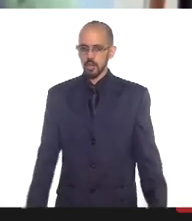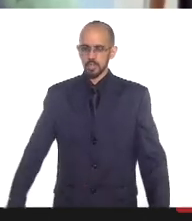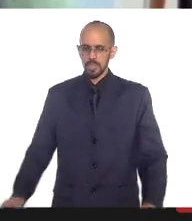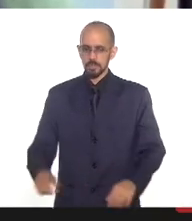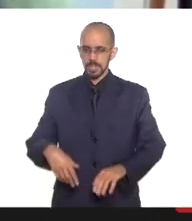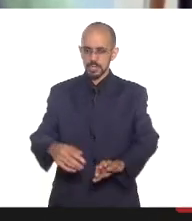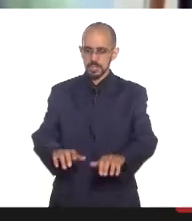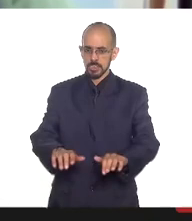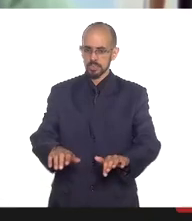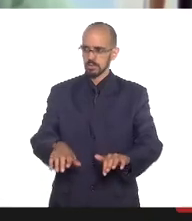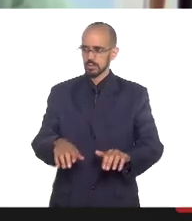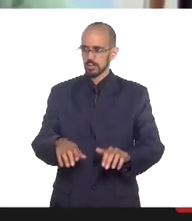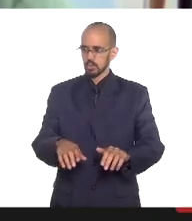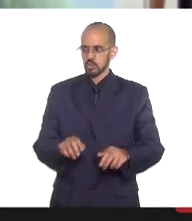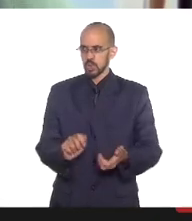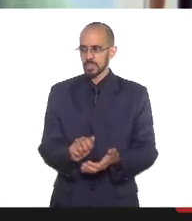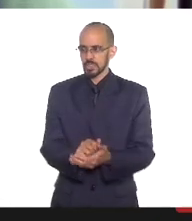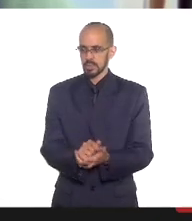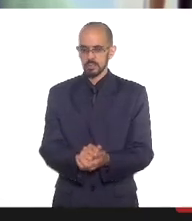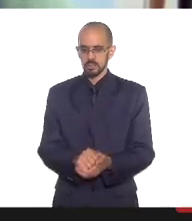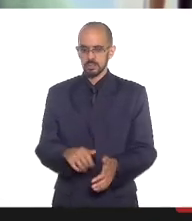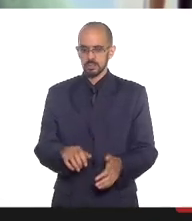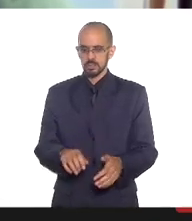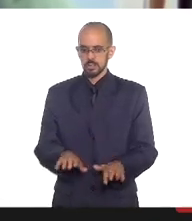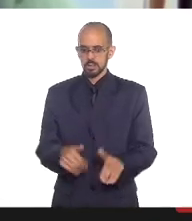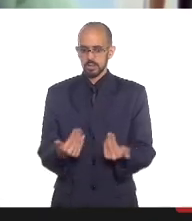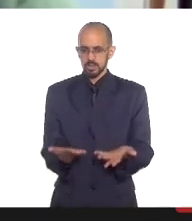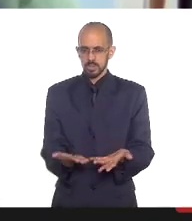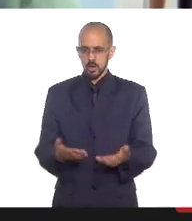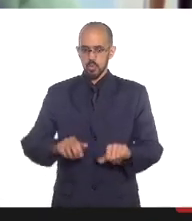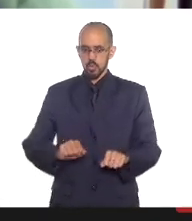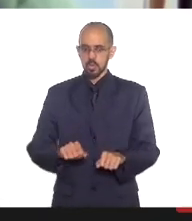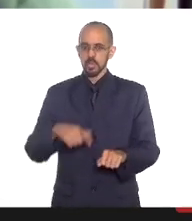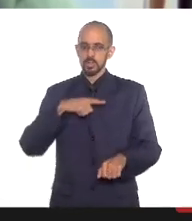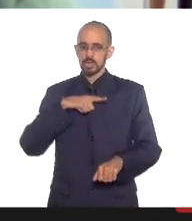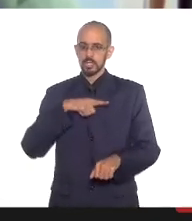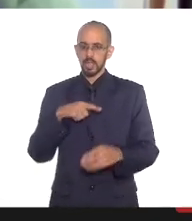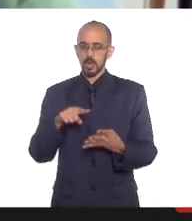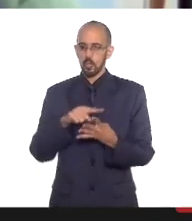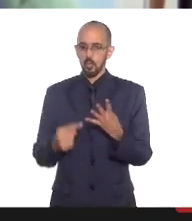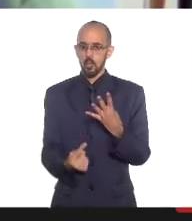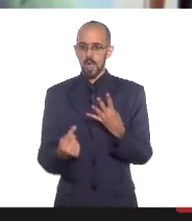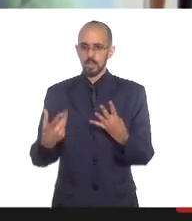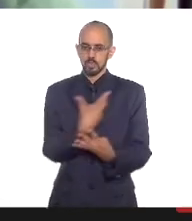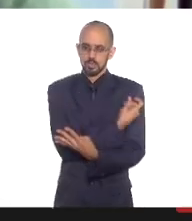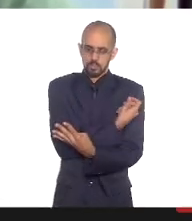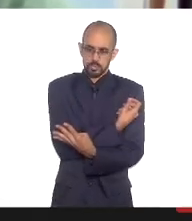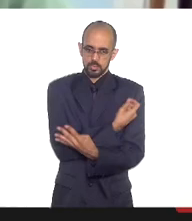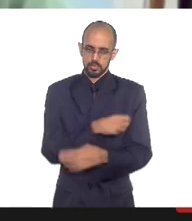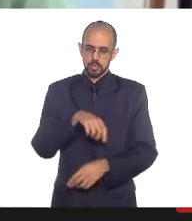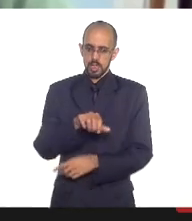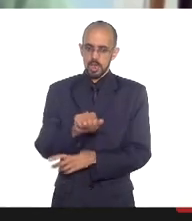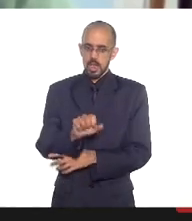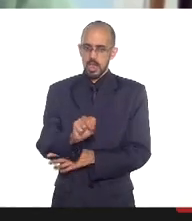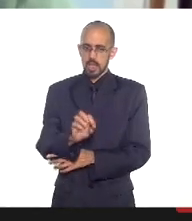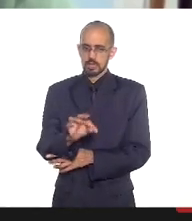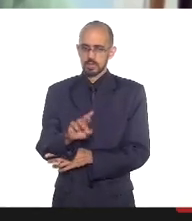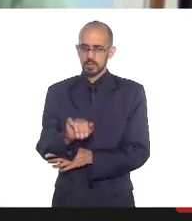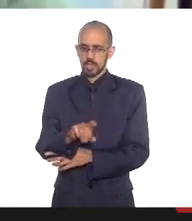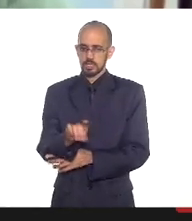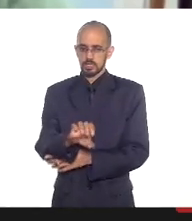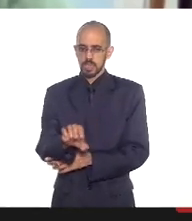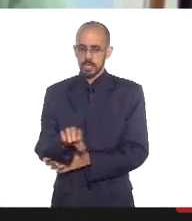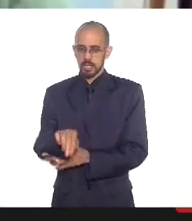vacina você fala no processo que pode levar quatro meses é por trás trazer dica é você há quase três meses depois você tomou